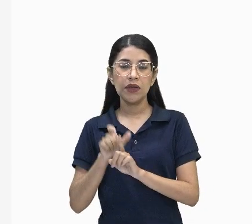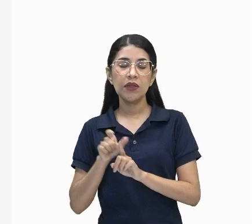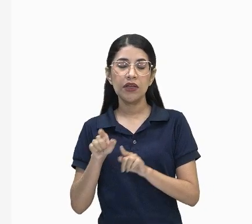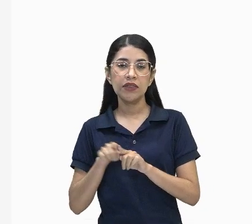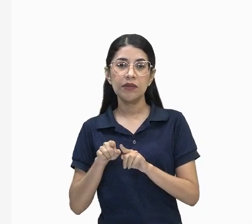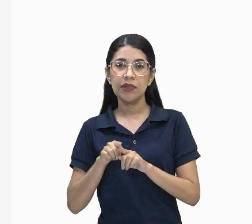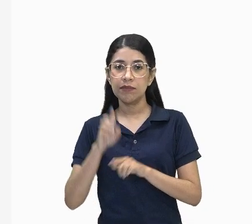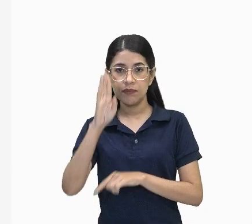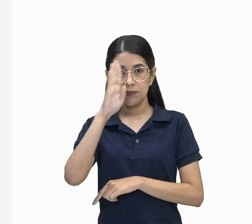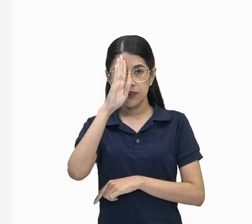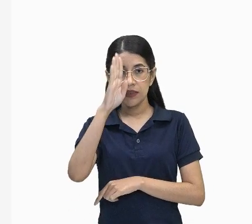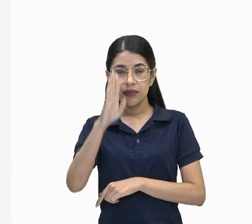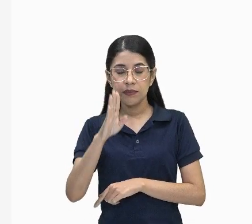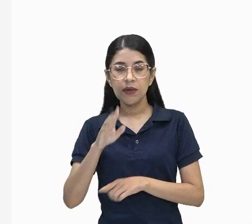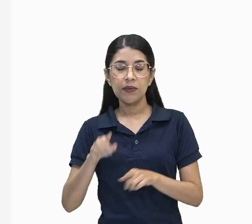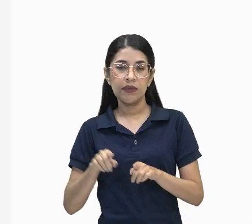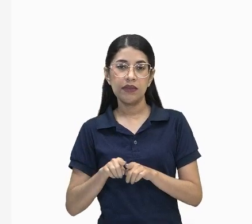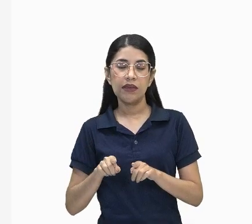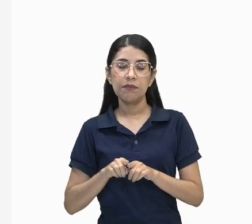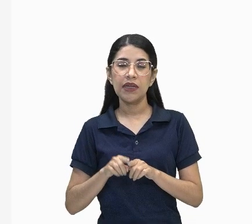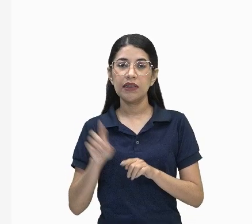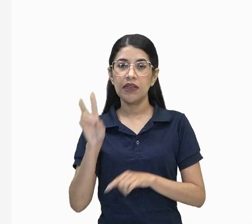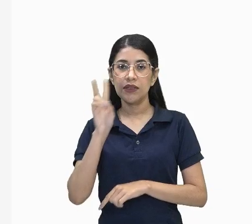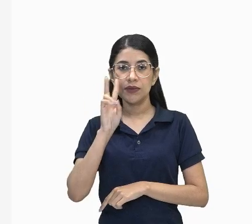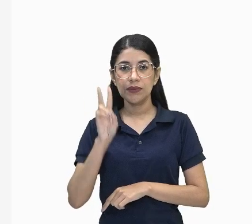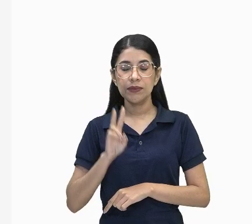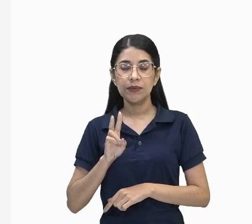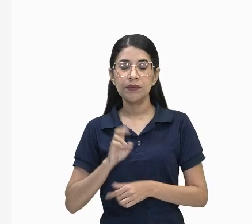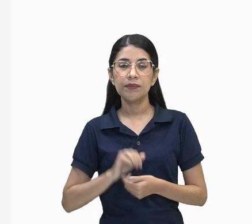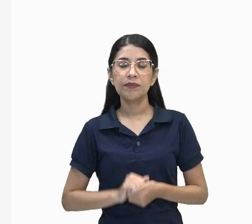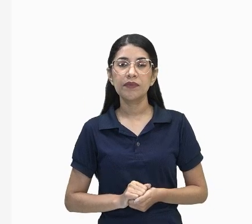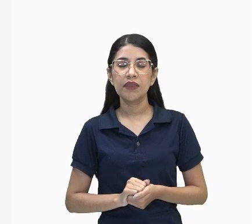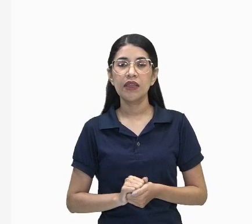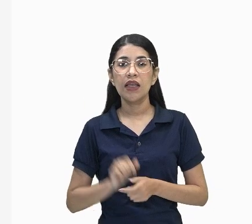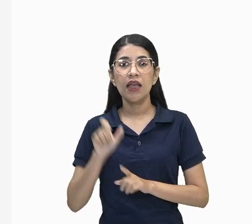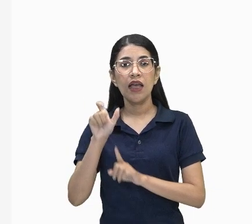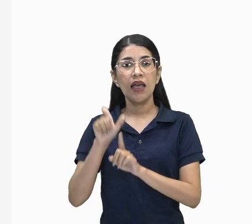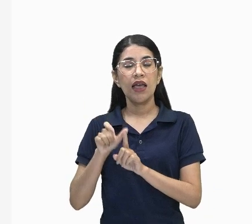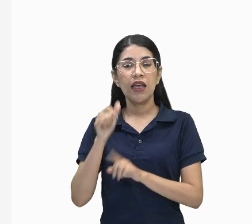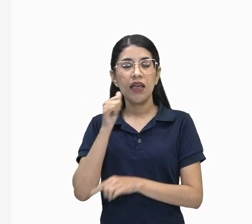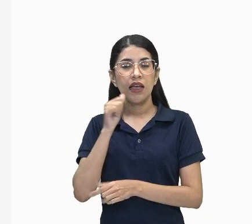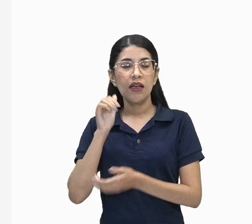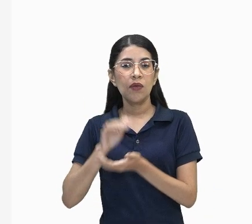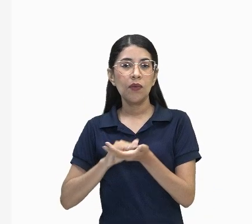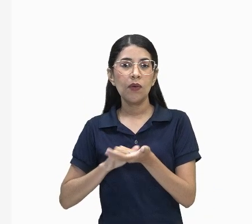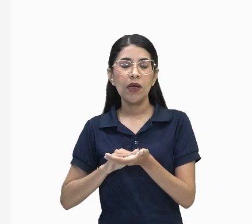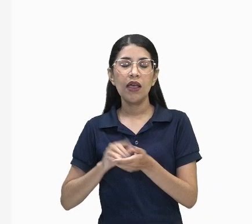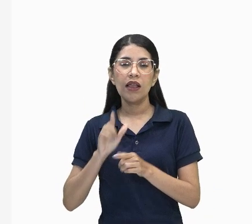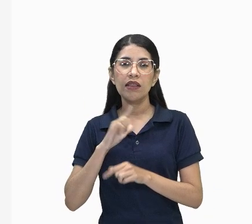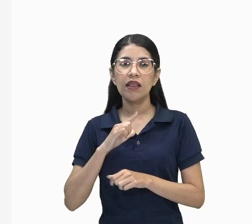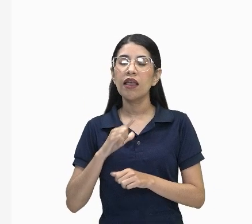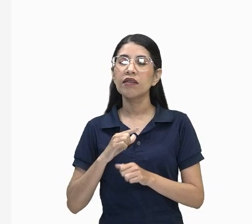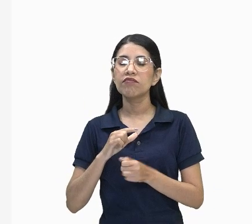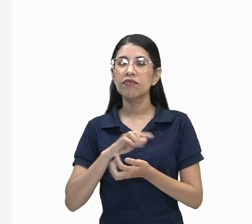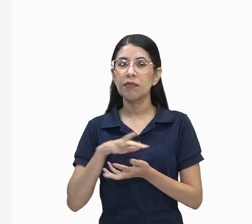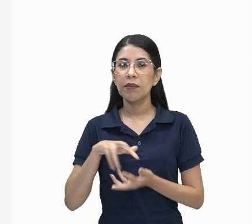central aí no conto. Quem ela é? Ela é uma figura mística que vai